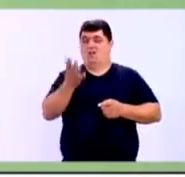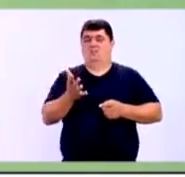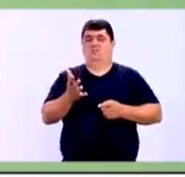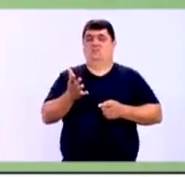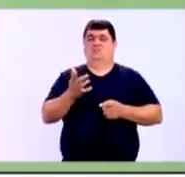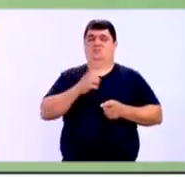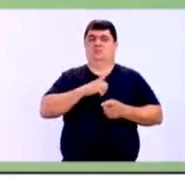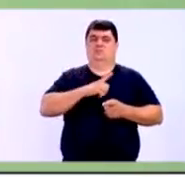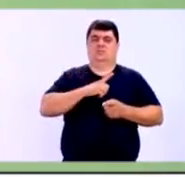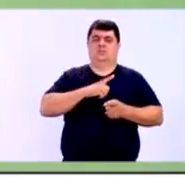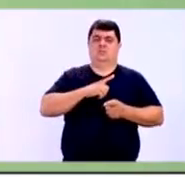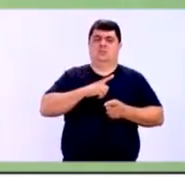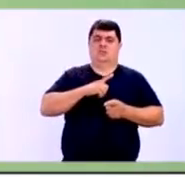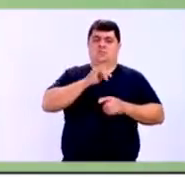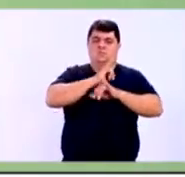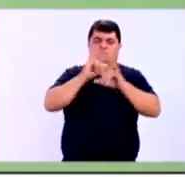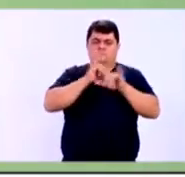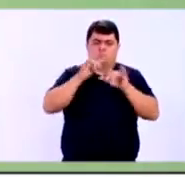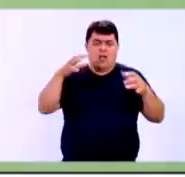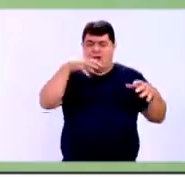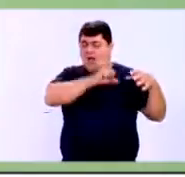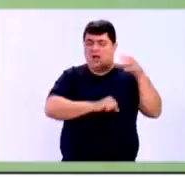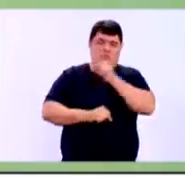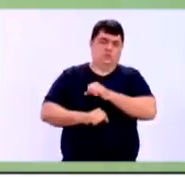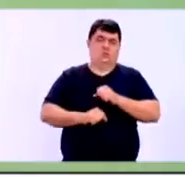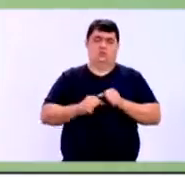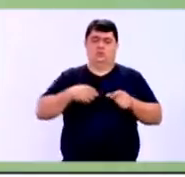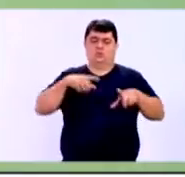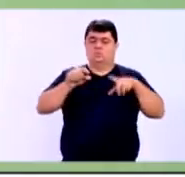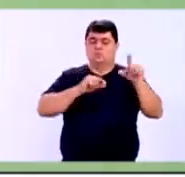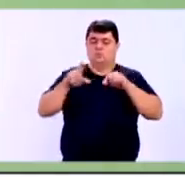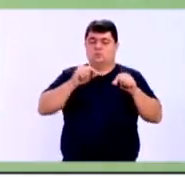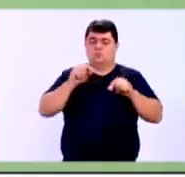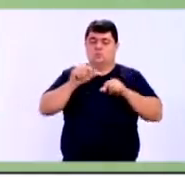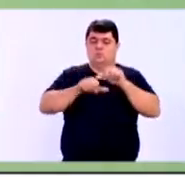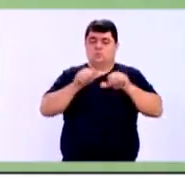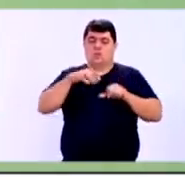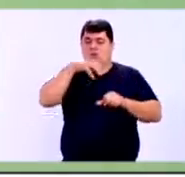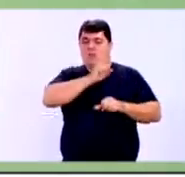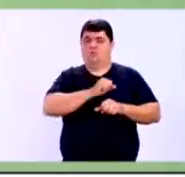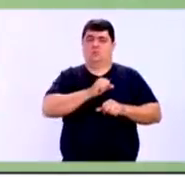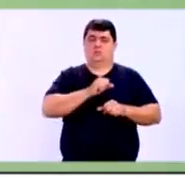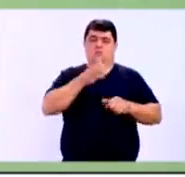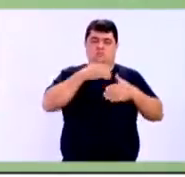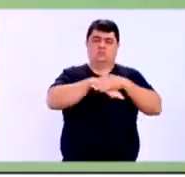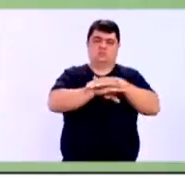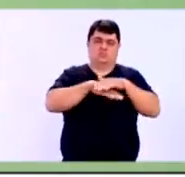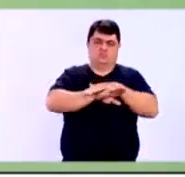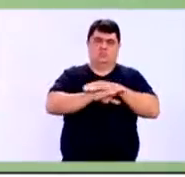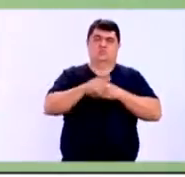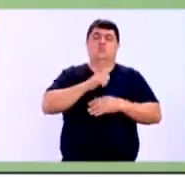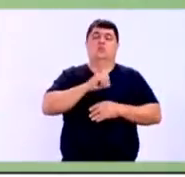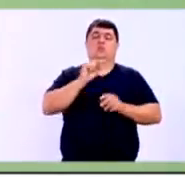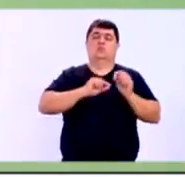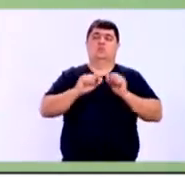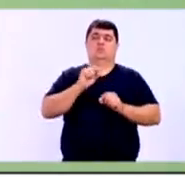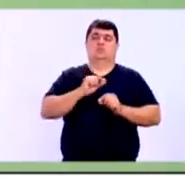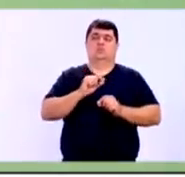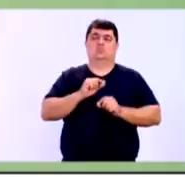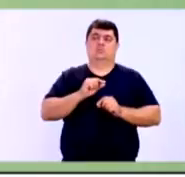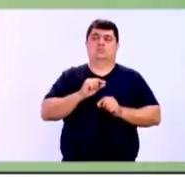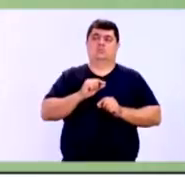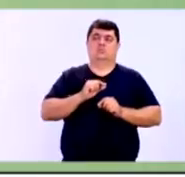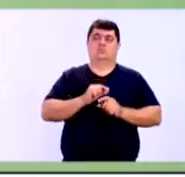de termos informações úteis para a nossa tomada de decisão. Os estoques, então, através do